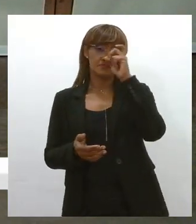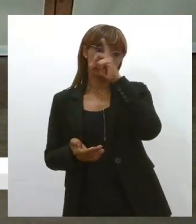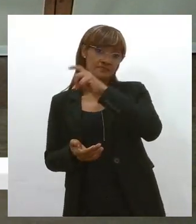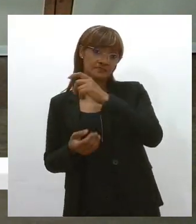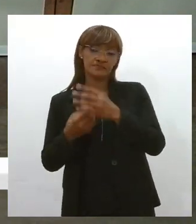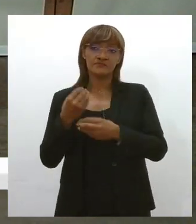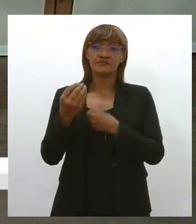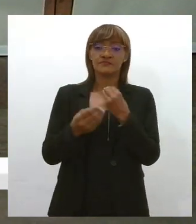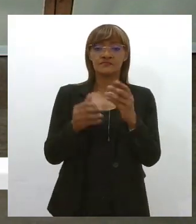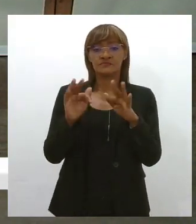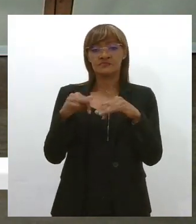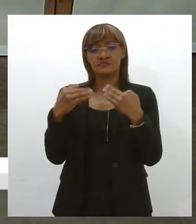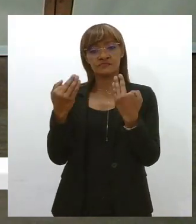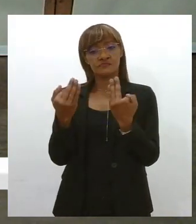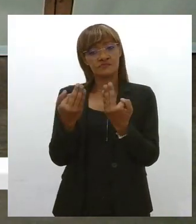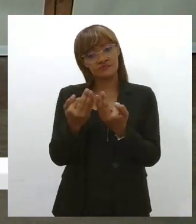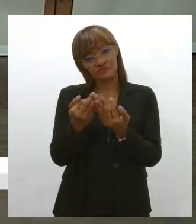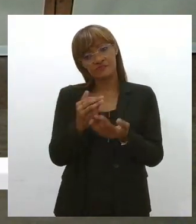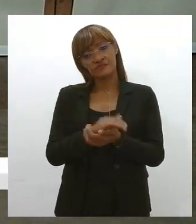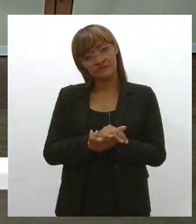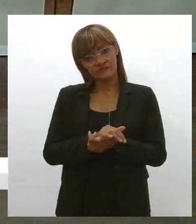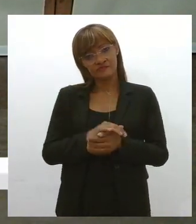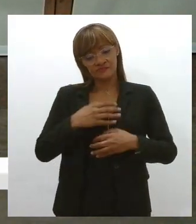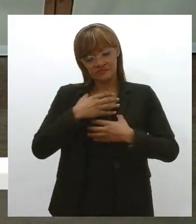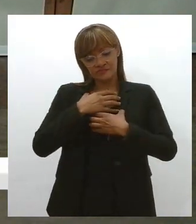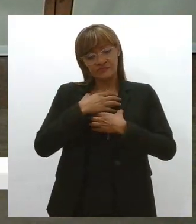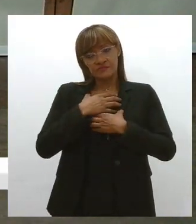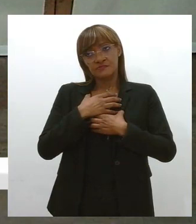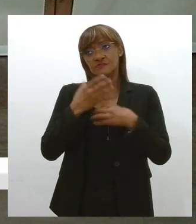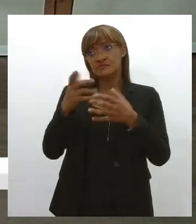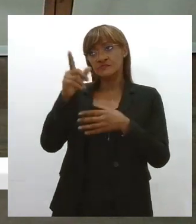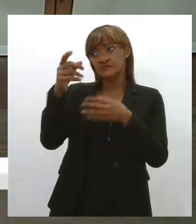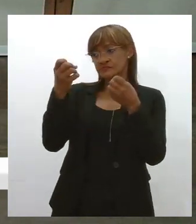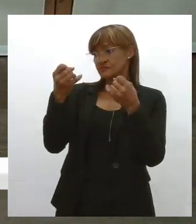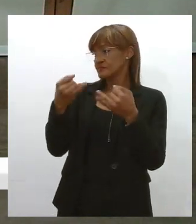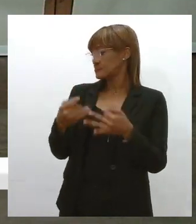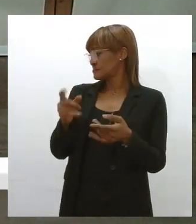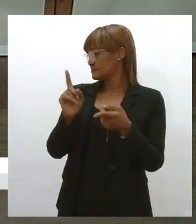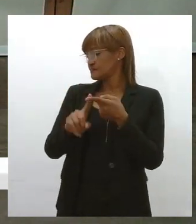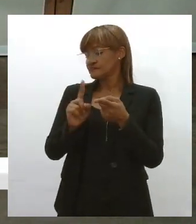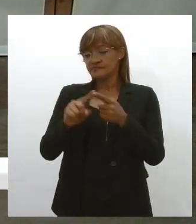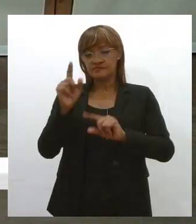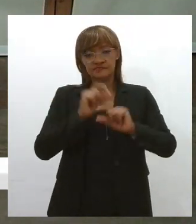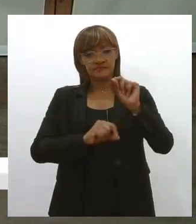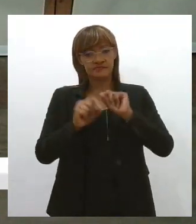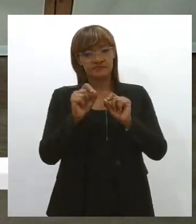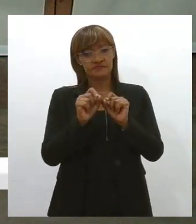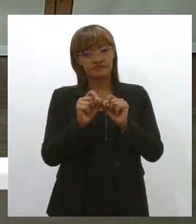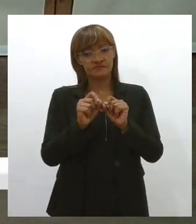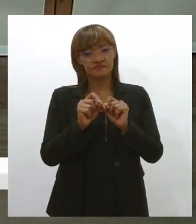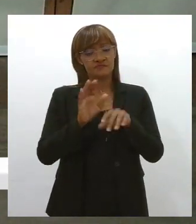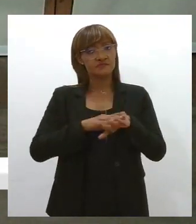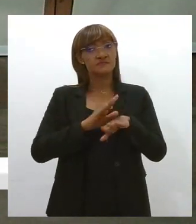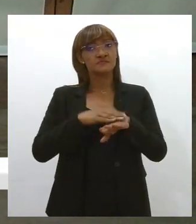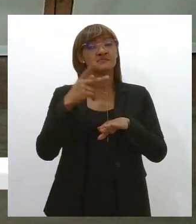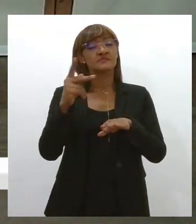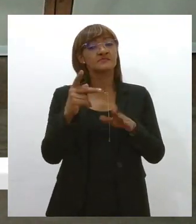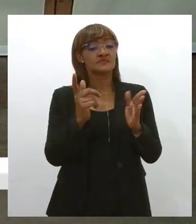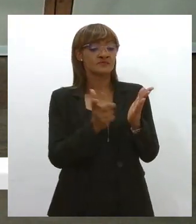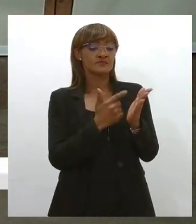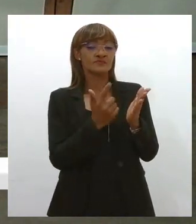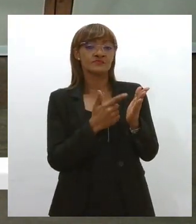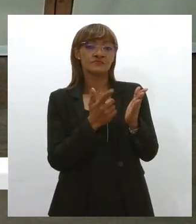famílias estão curando essas feridas, né? Queria que você trouxesse também uma reflexão do seu livro para essa questão